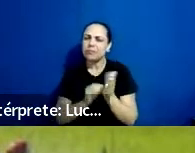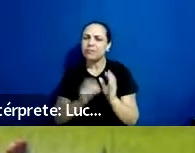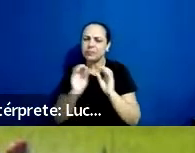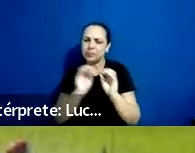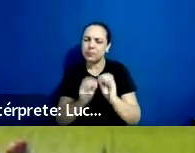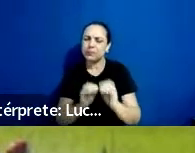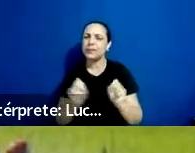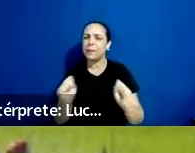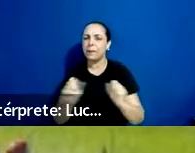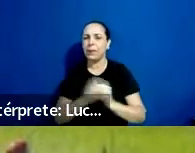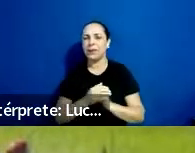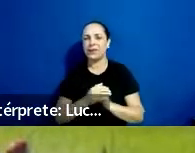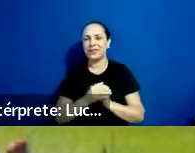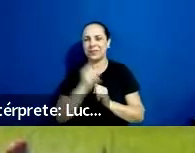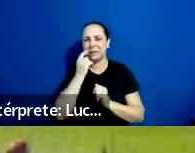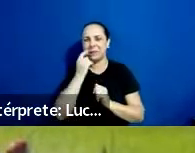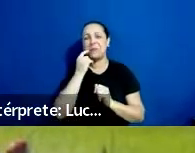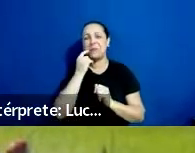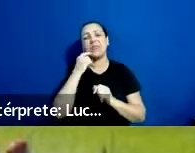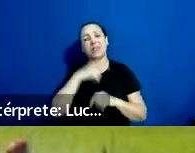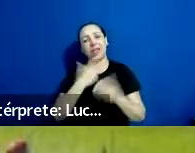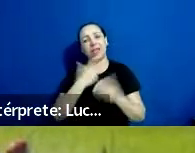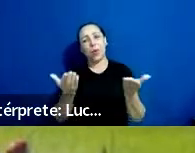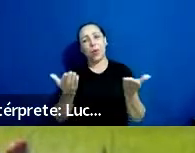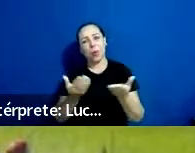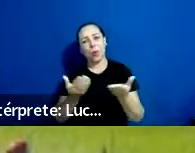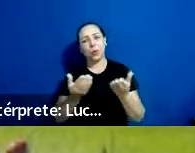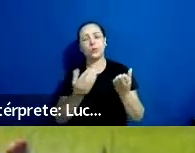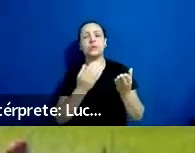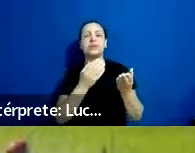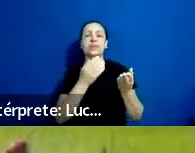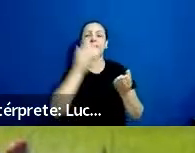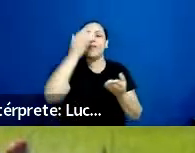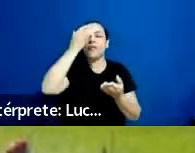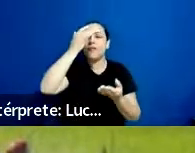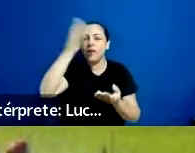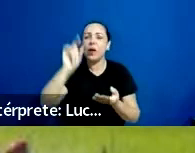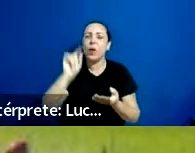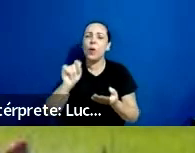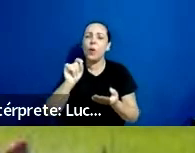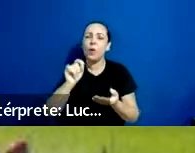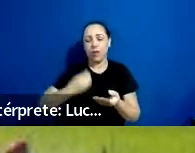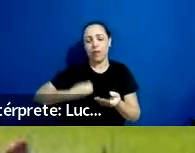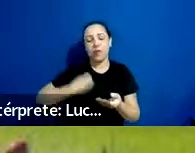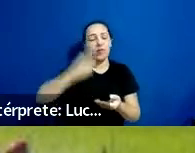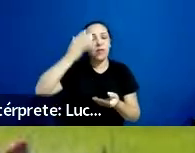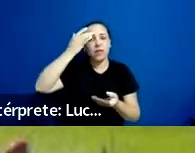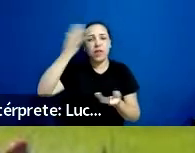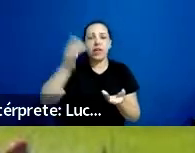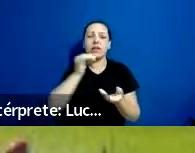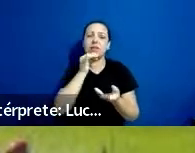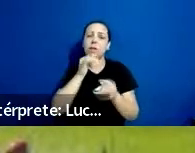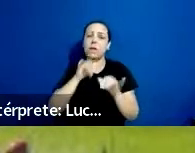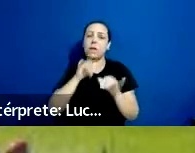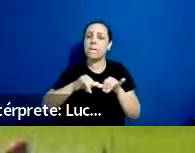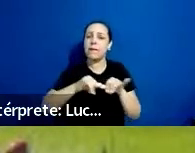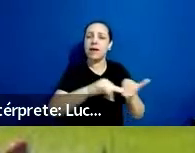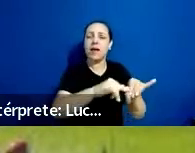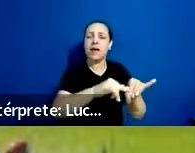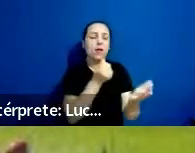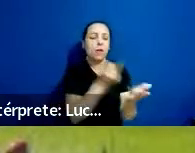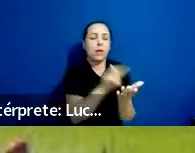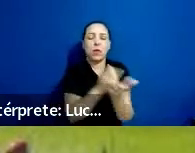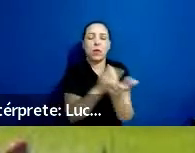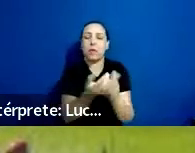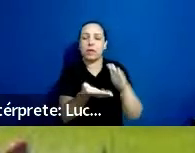essas facilidades da vida moderna. Essas facilidades são boas, mas também trazem alguns prejuízos. Aqui